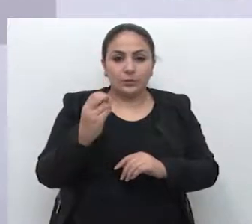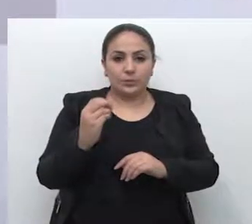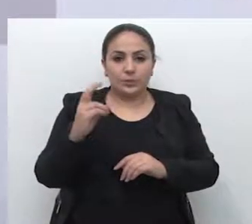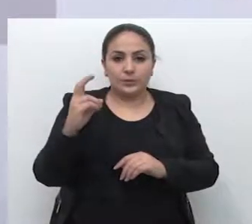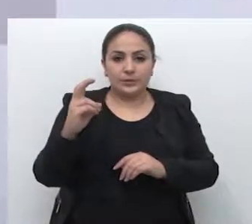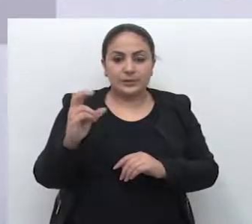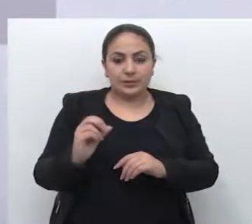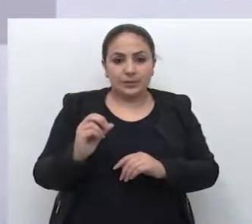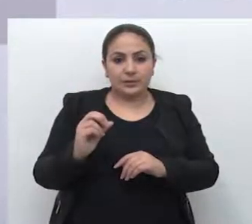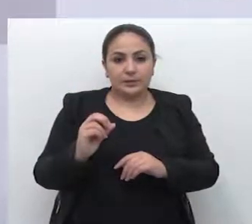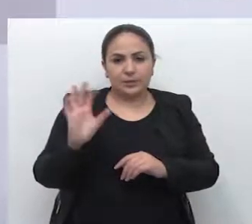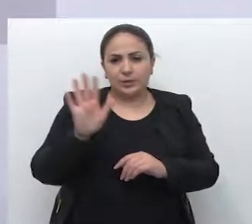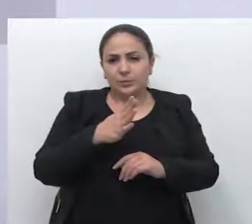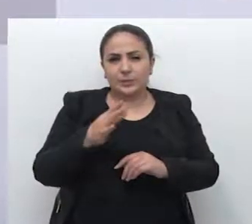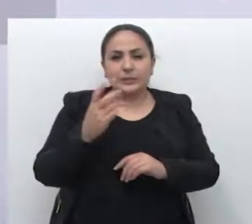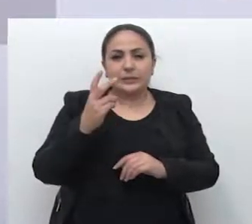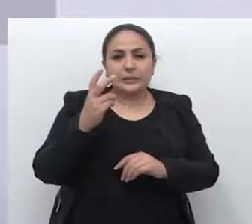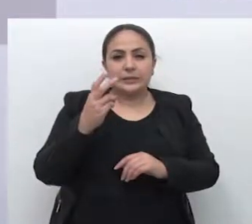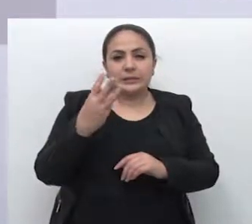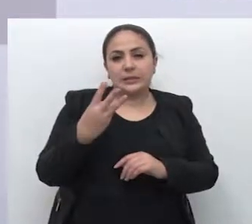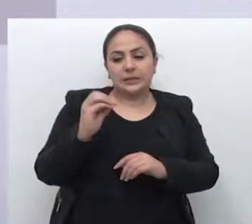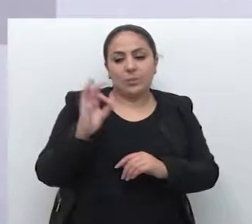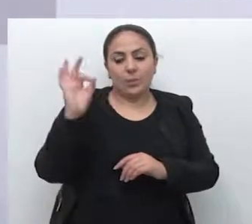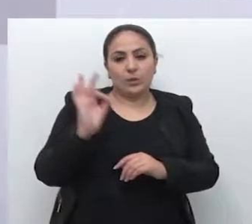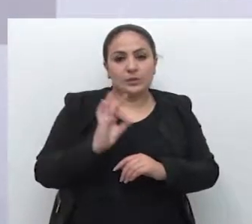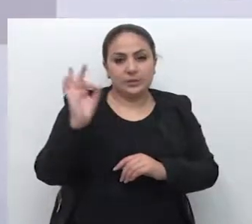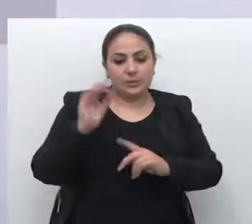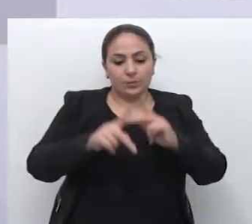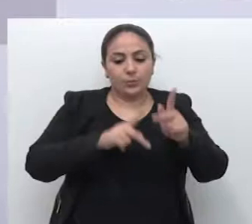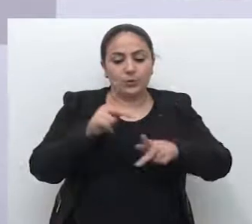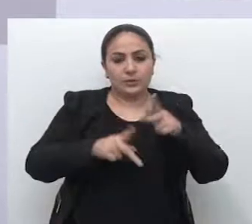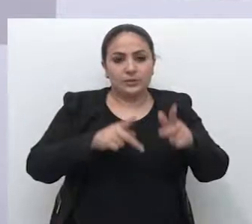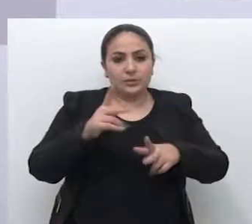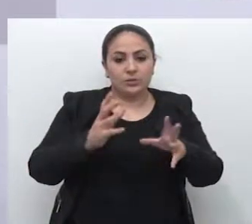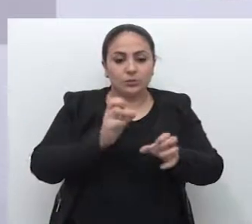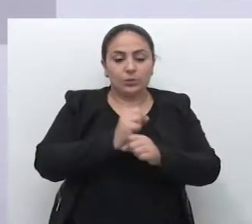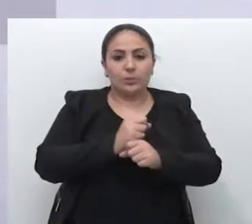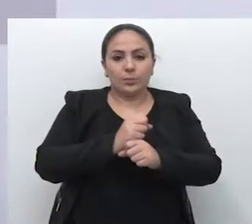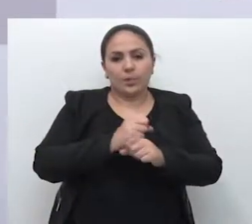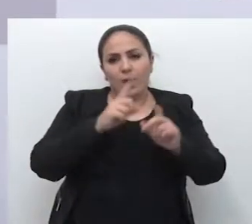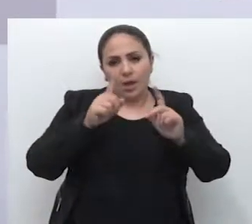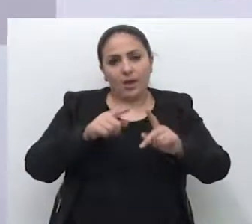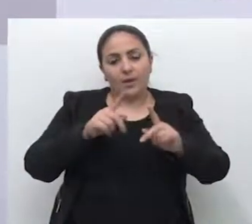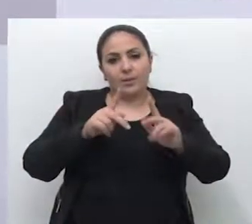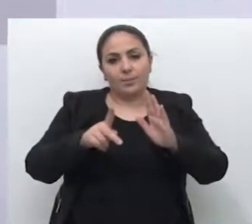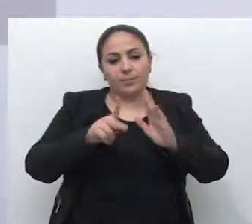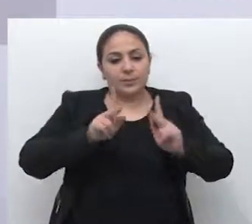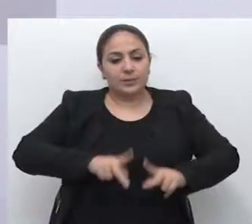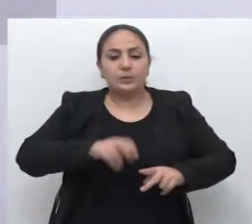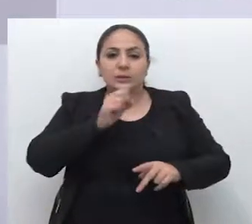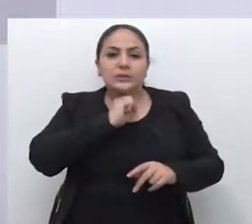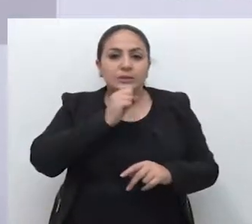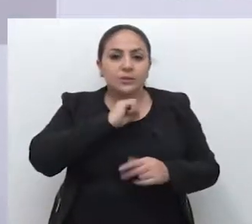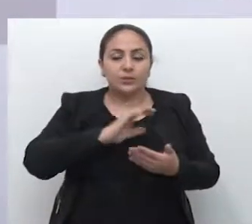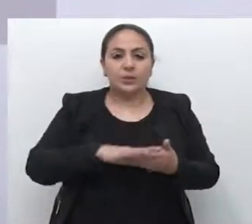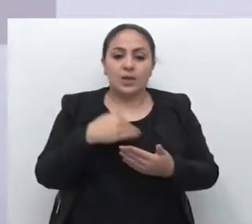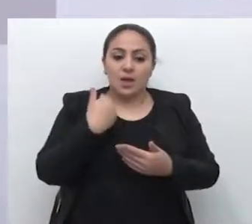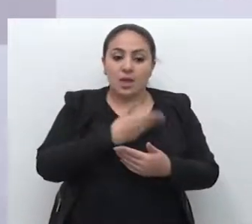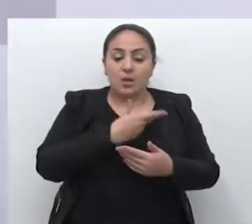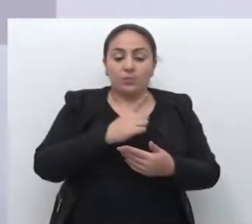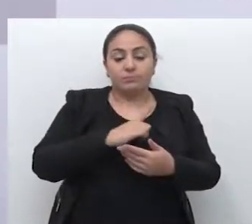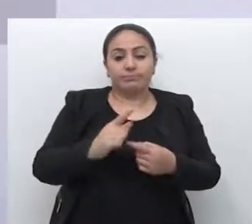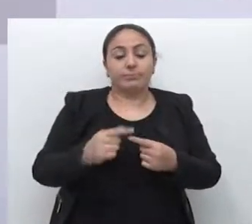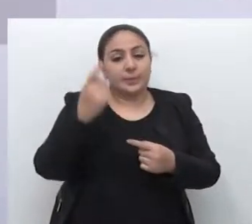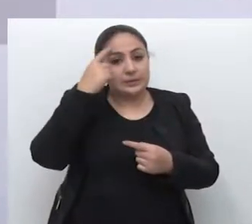que 30% da nossa população seja formada por idosos. Então eu estou assim